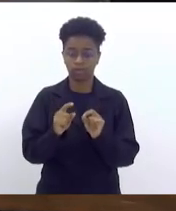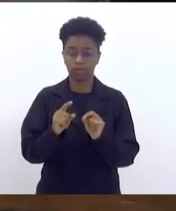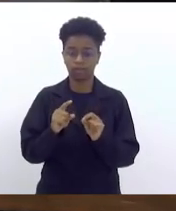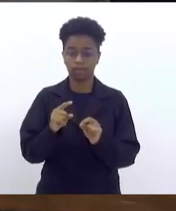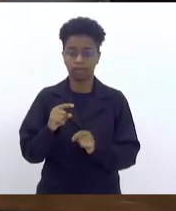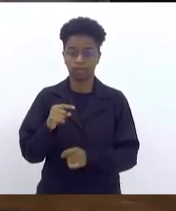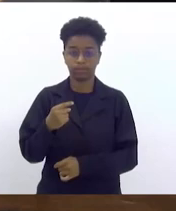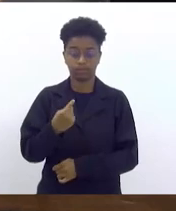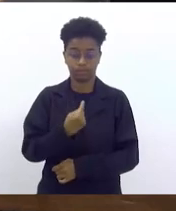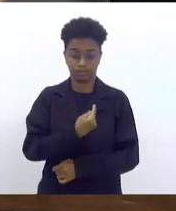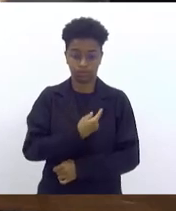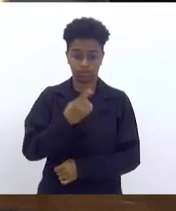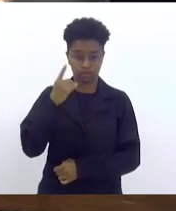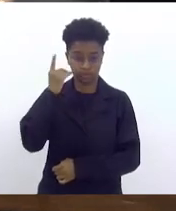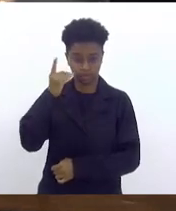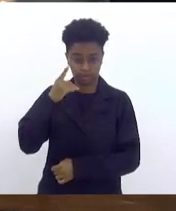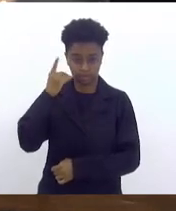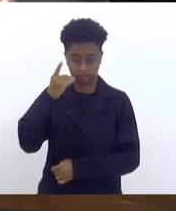deputado